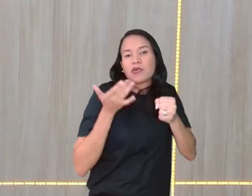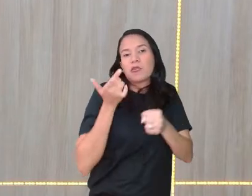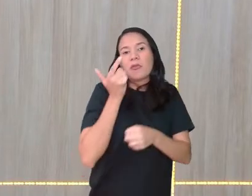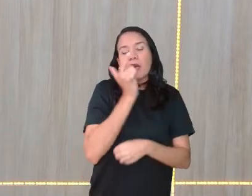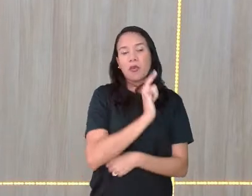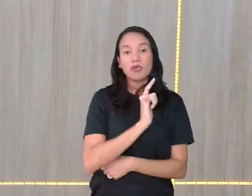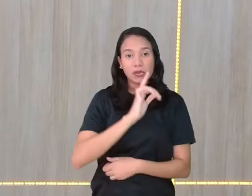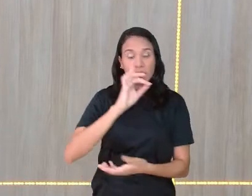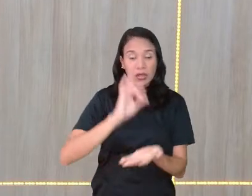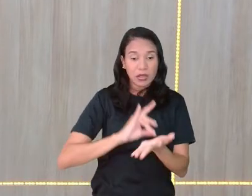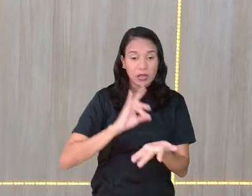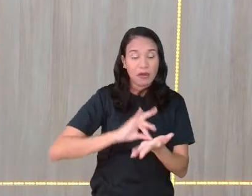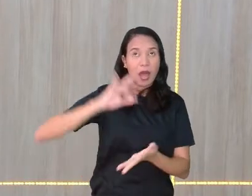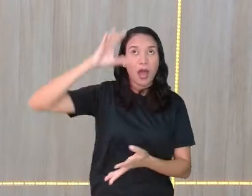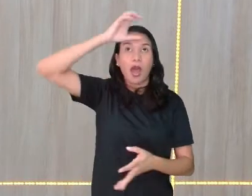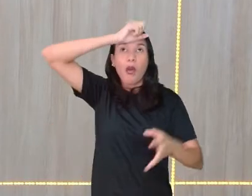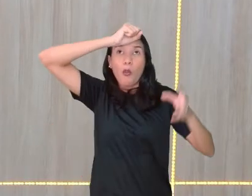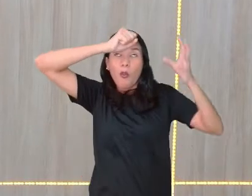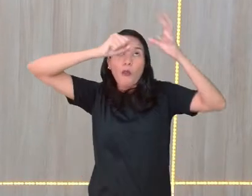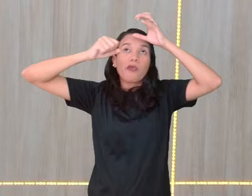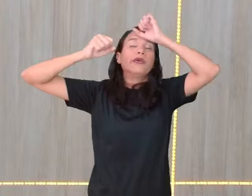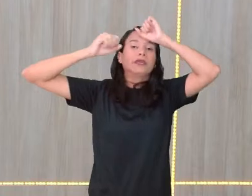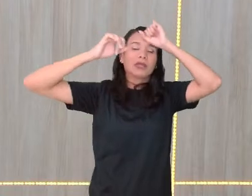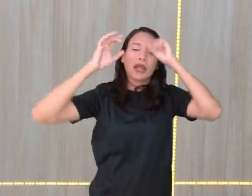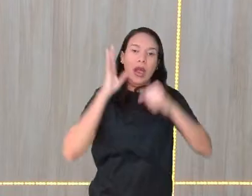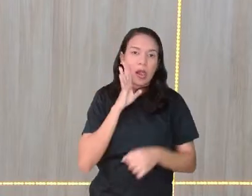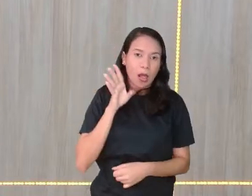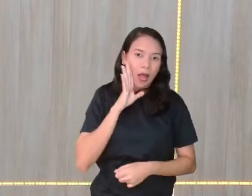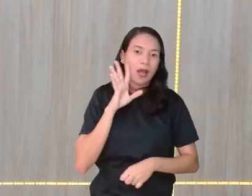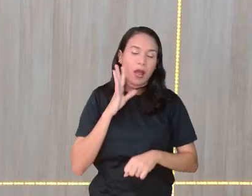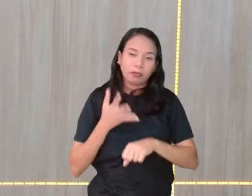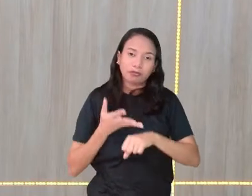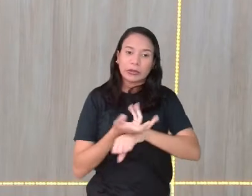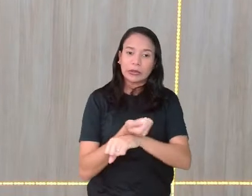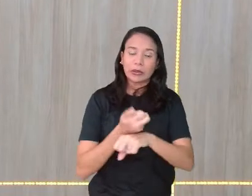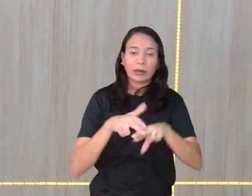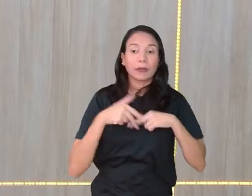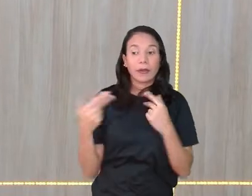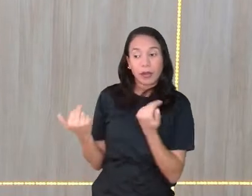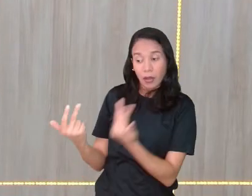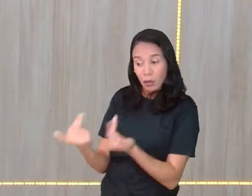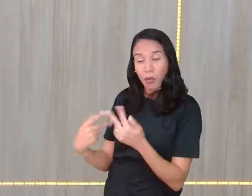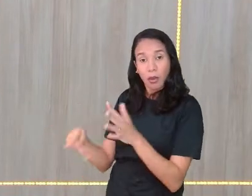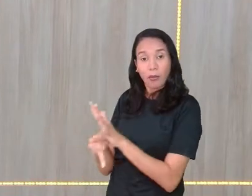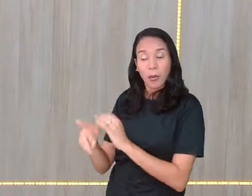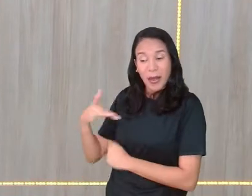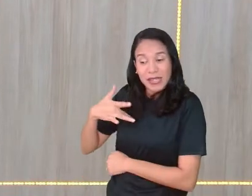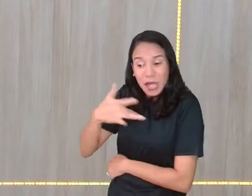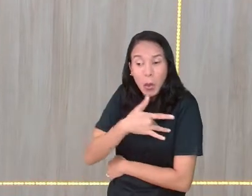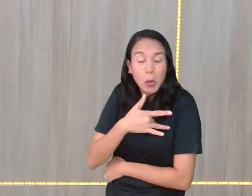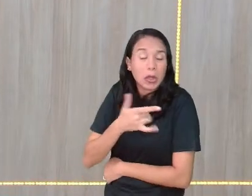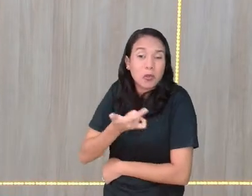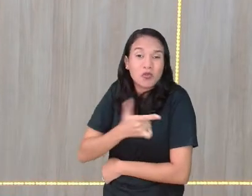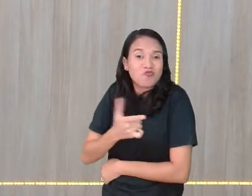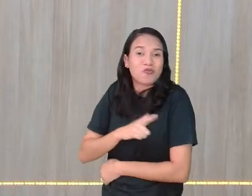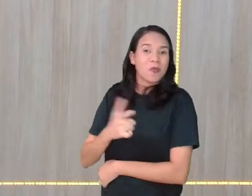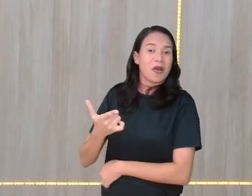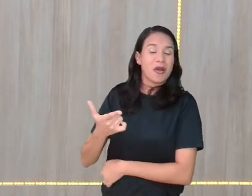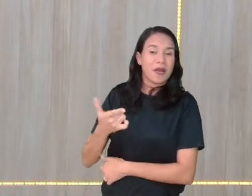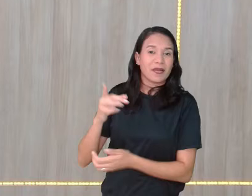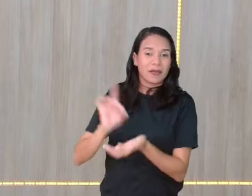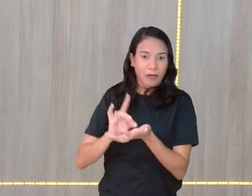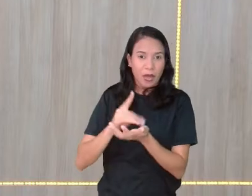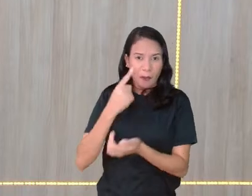possa ter ali uma educação legal e eficiente. A mesma coisa na saúde, né? Vocês já costumam assistir